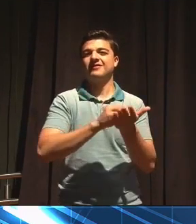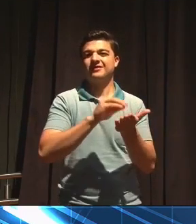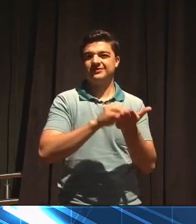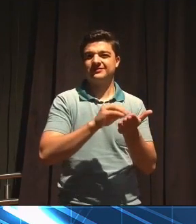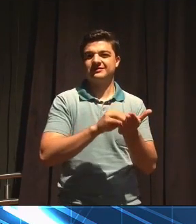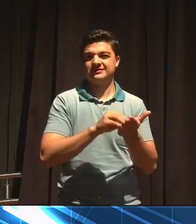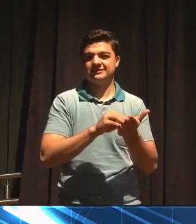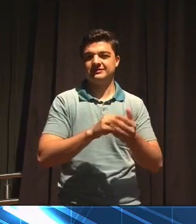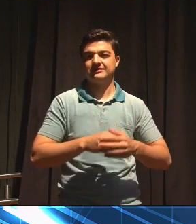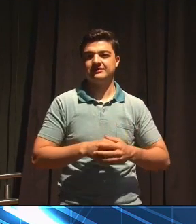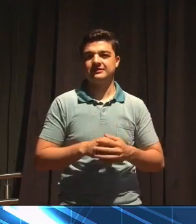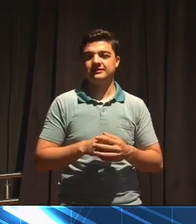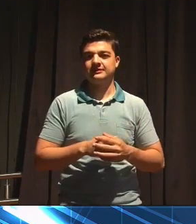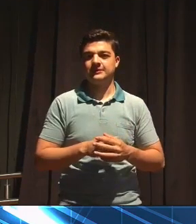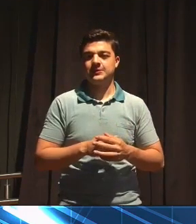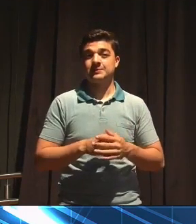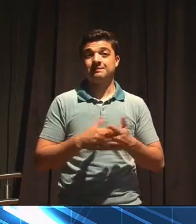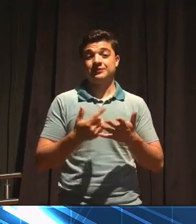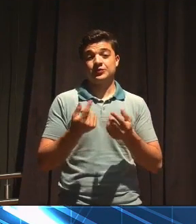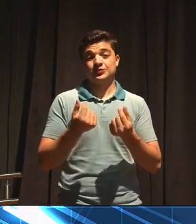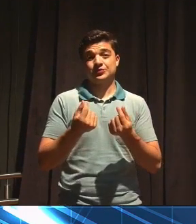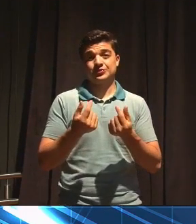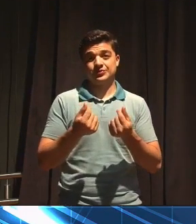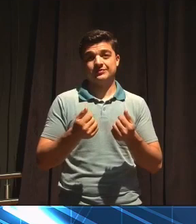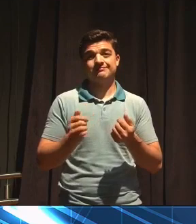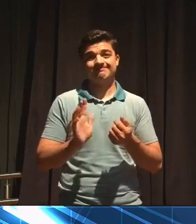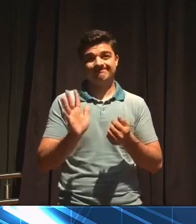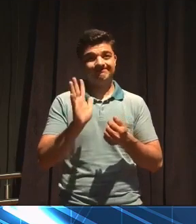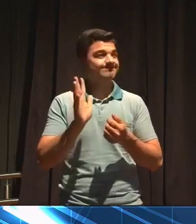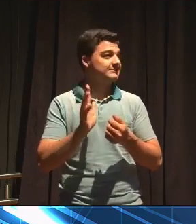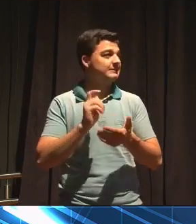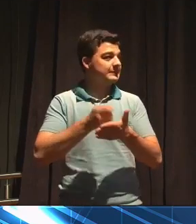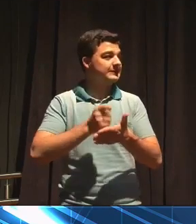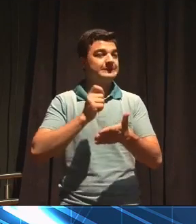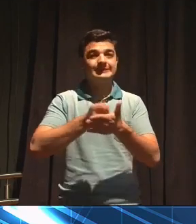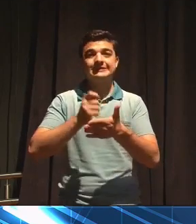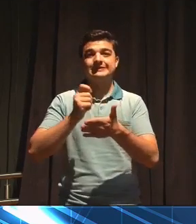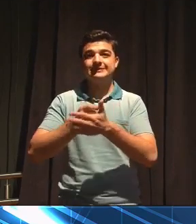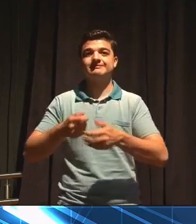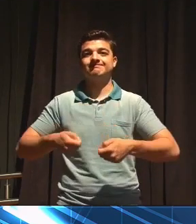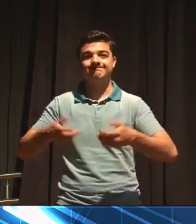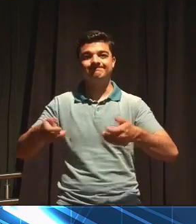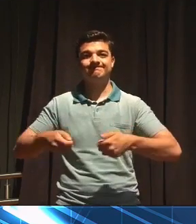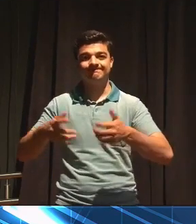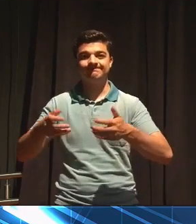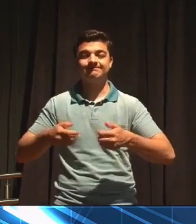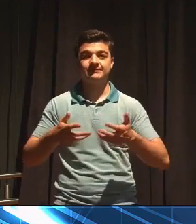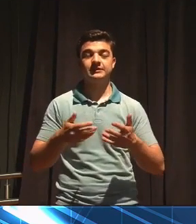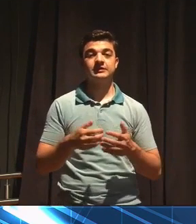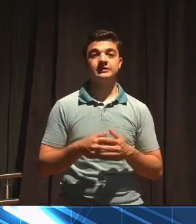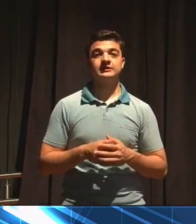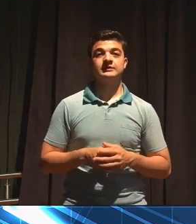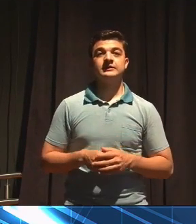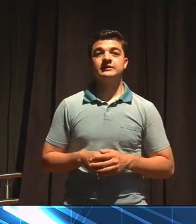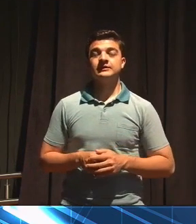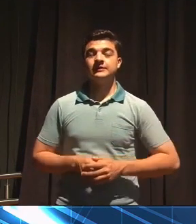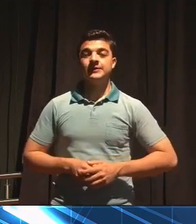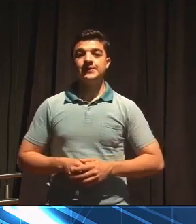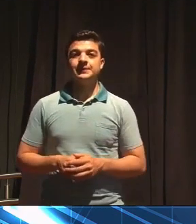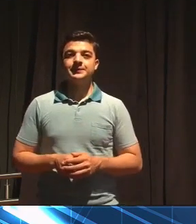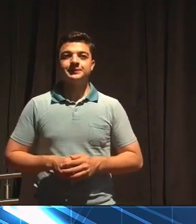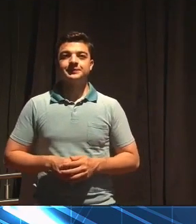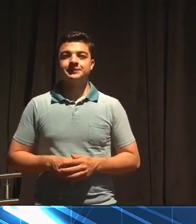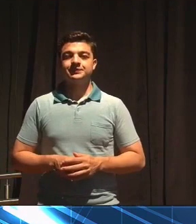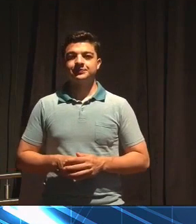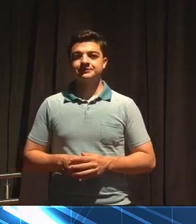E, e o custo começa a se refletir em várias esferas da empresa, né? Principalmente quando está relacionado à cloud. E